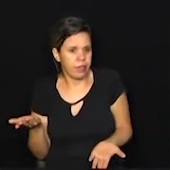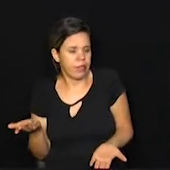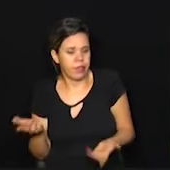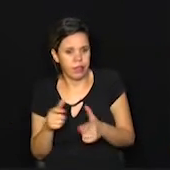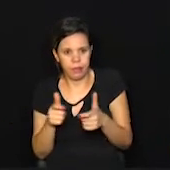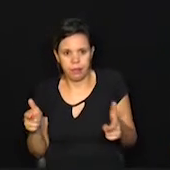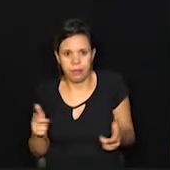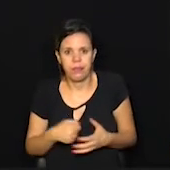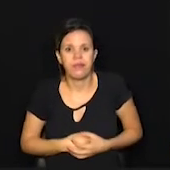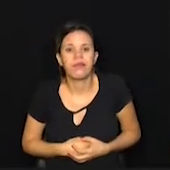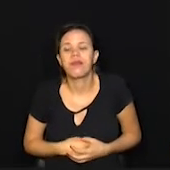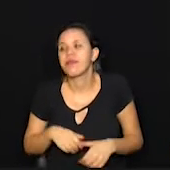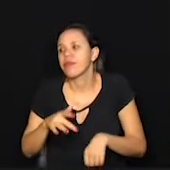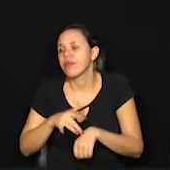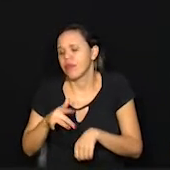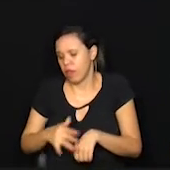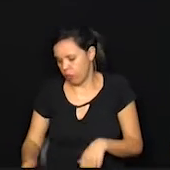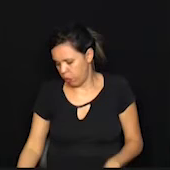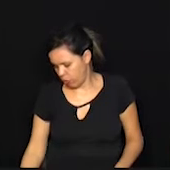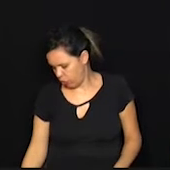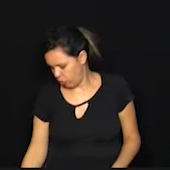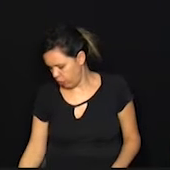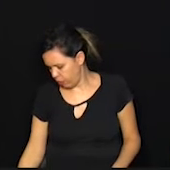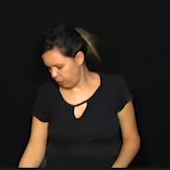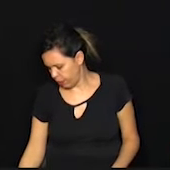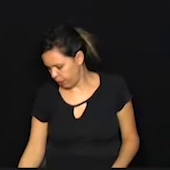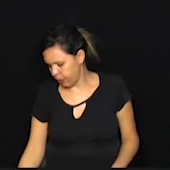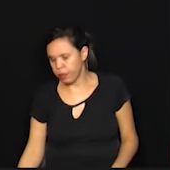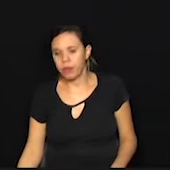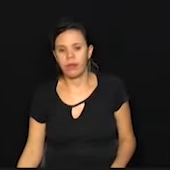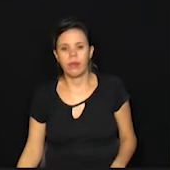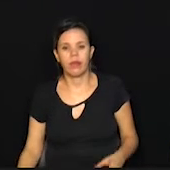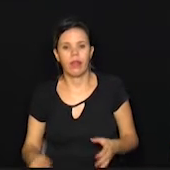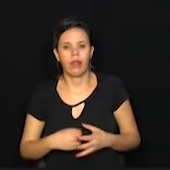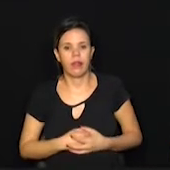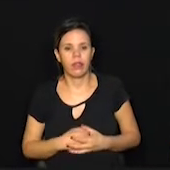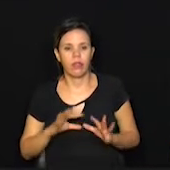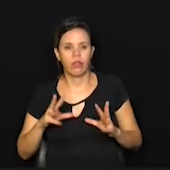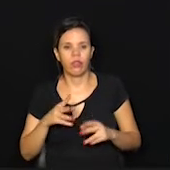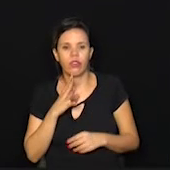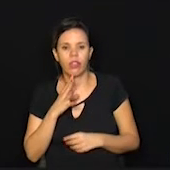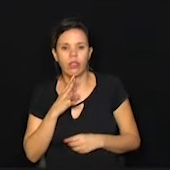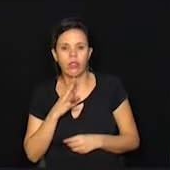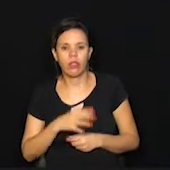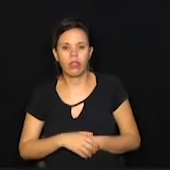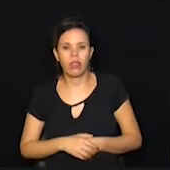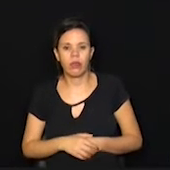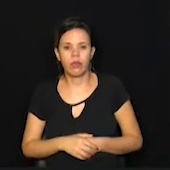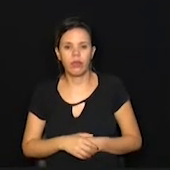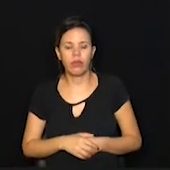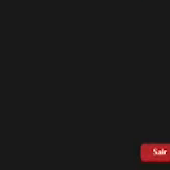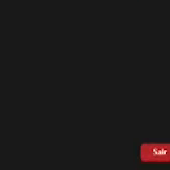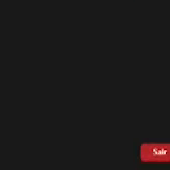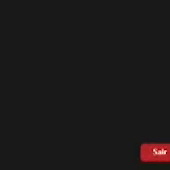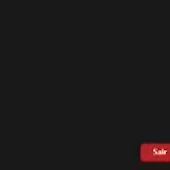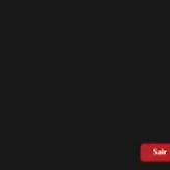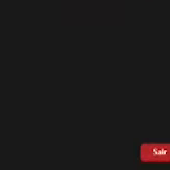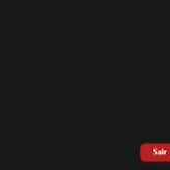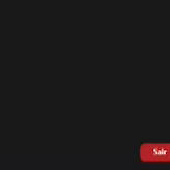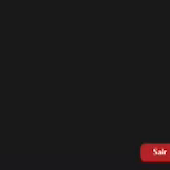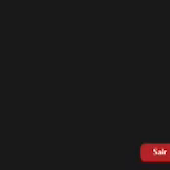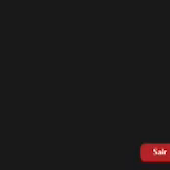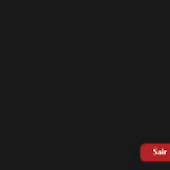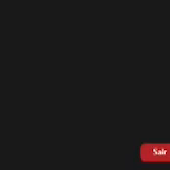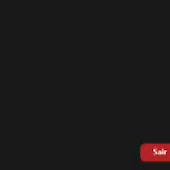da do Absurdo disso uma figura que todos nós você acha que conhecemos que eu Tancredo Neves nesse momento era parlamentar